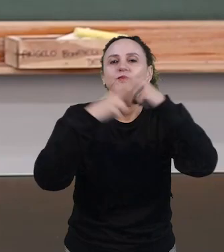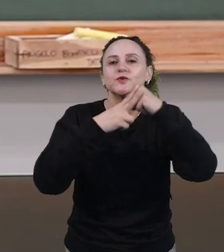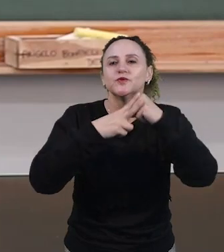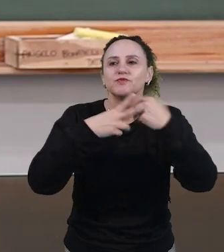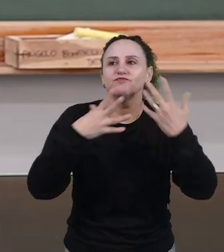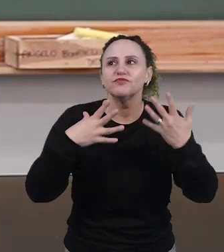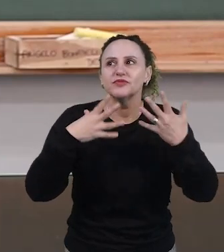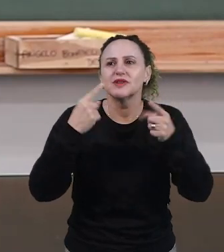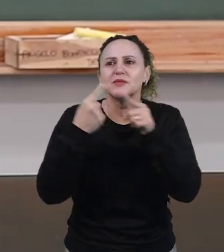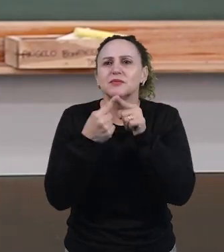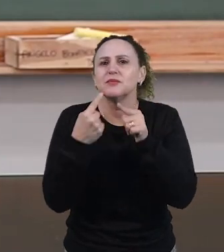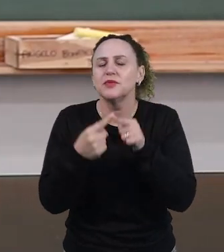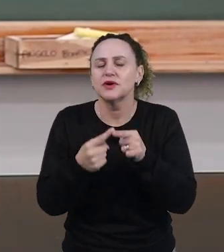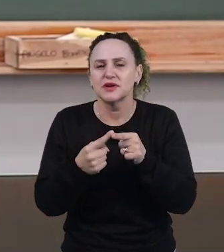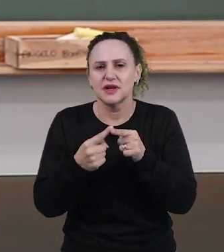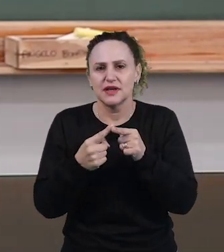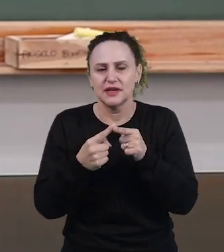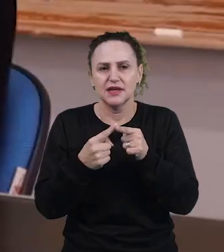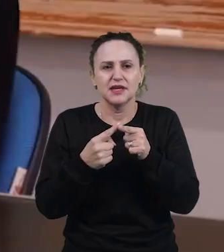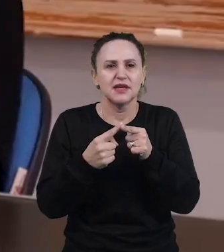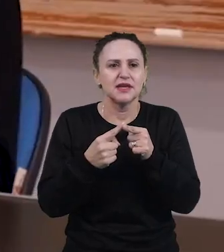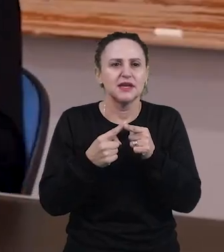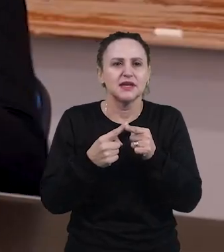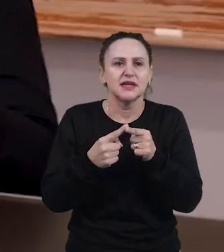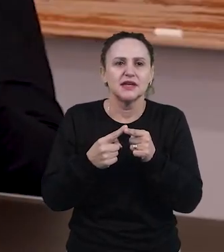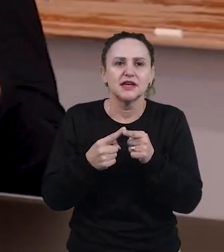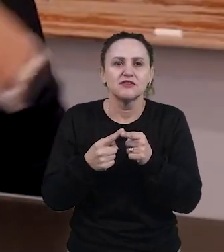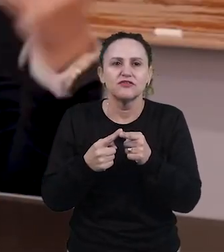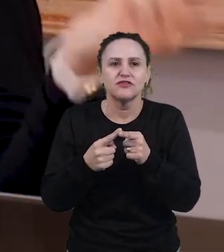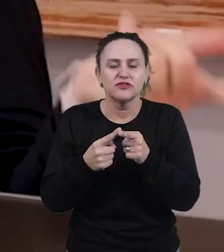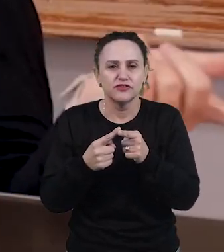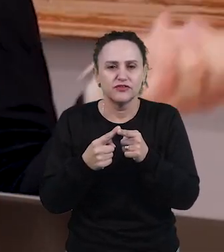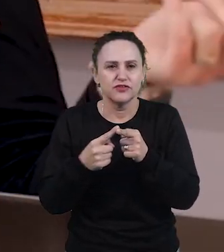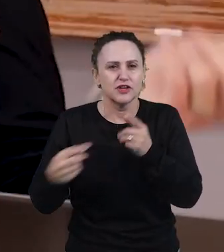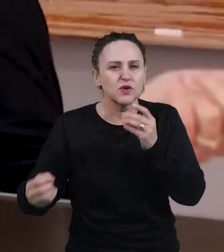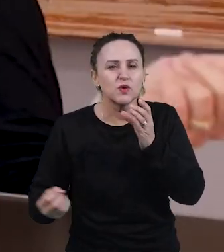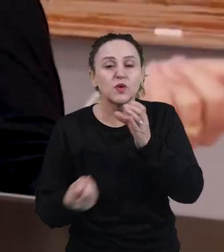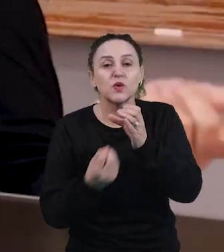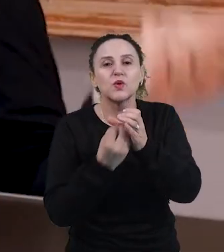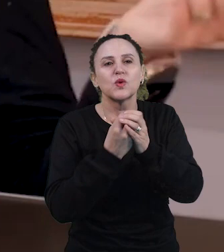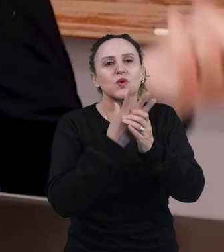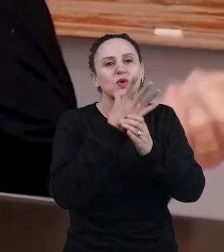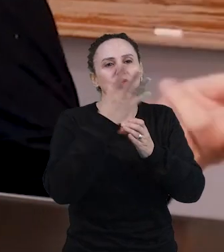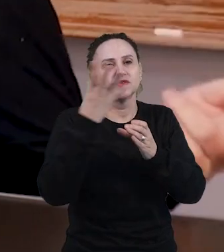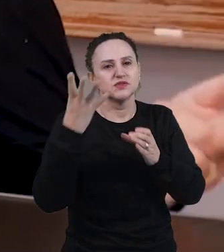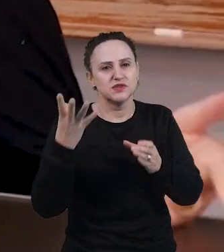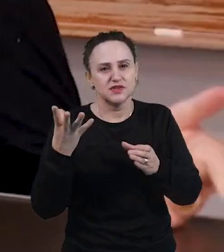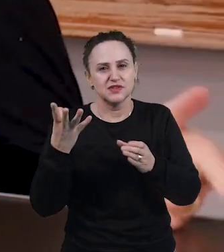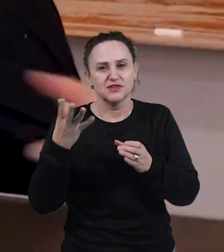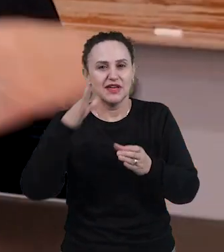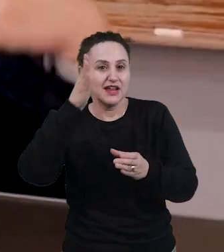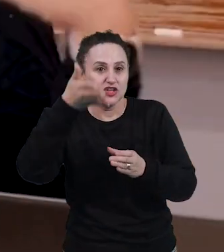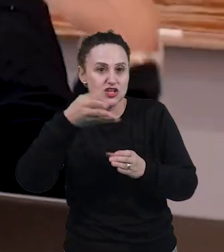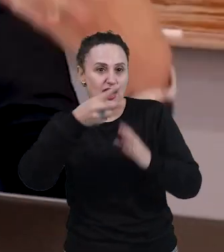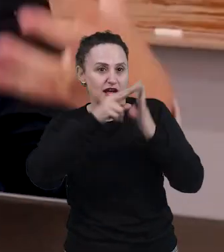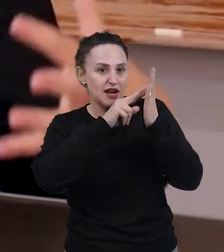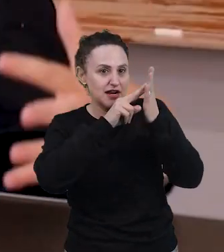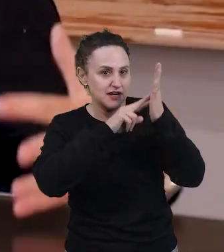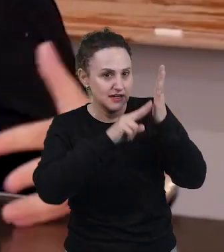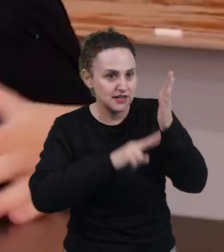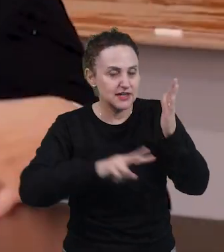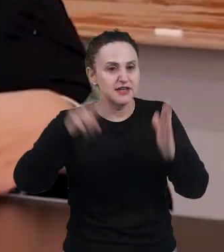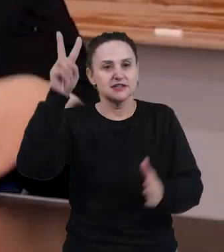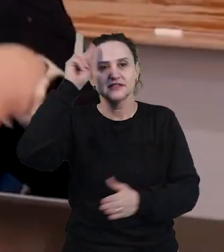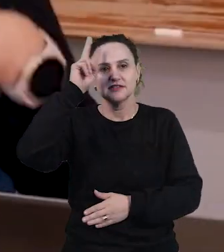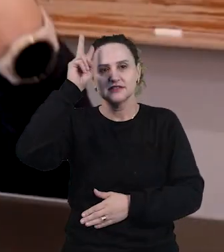consegue raciocinar sobre os enunciados verbais? Porque foi construindo isso. Lembra lá no operatório concreto que ela já lia as histórias, já tentava entender